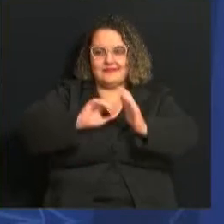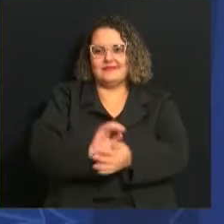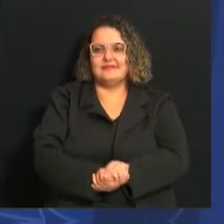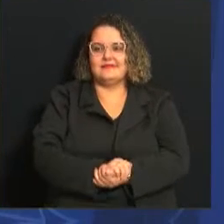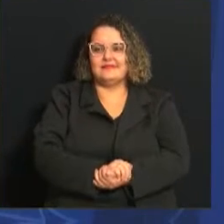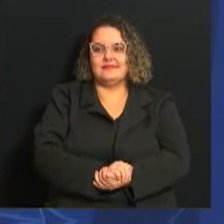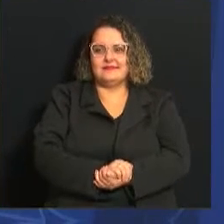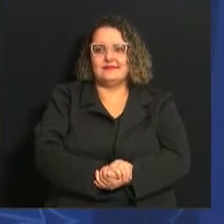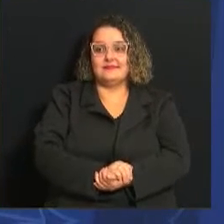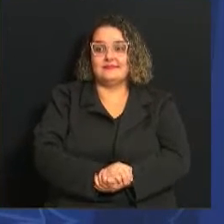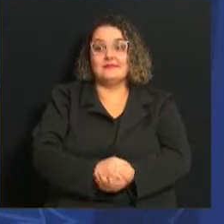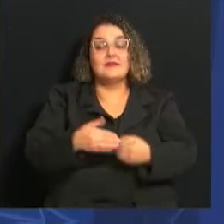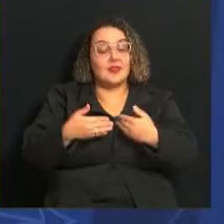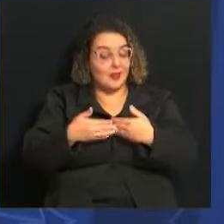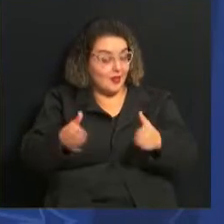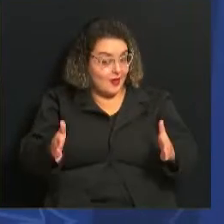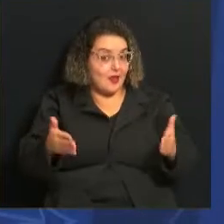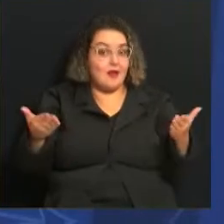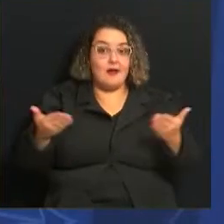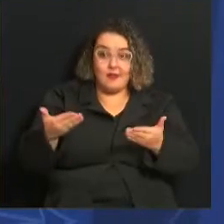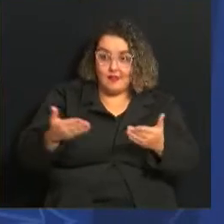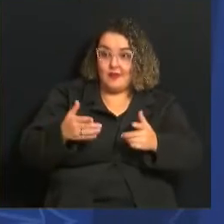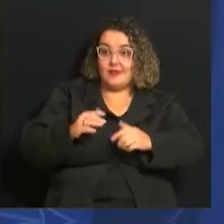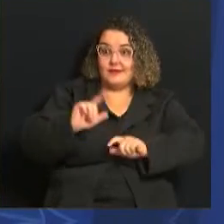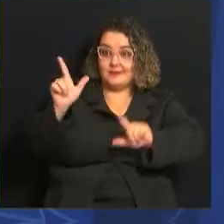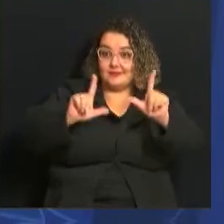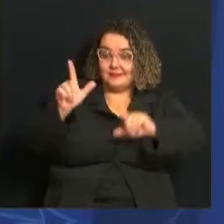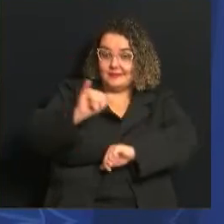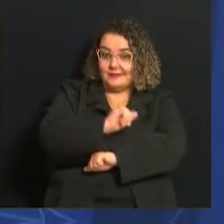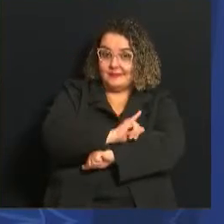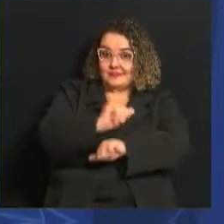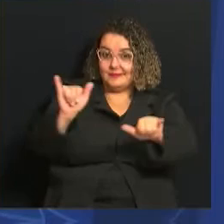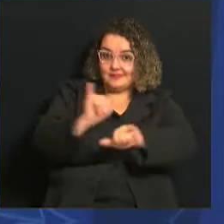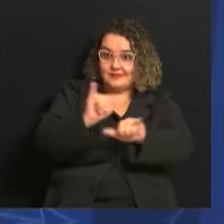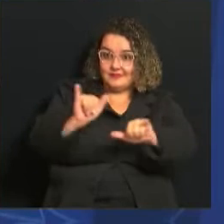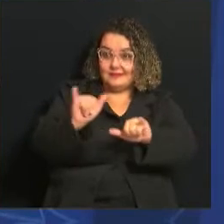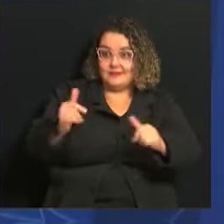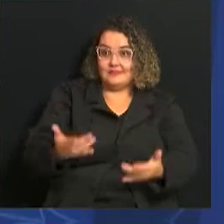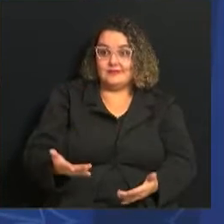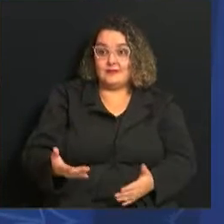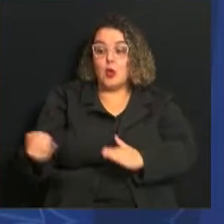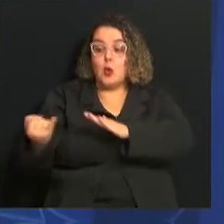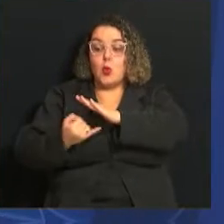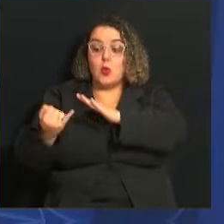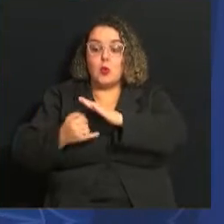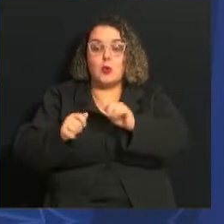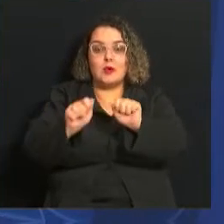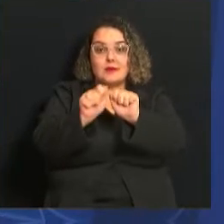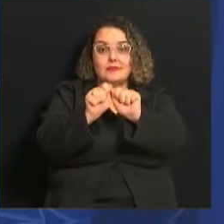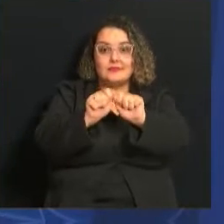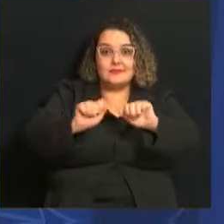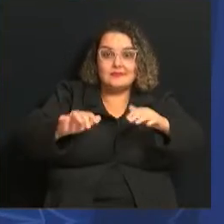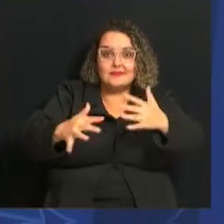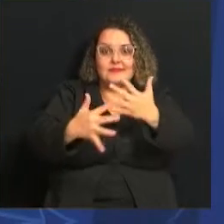E a gente abre o nosso telejornal com o Instituto Agronômico de Campinas, que completa hoje